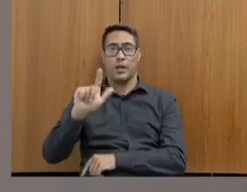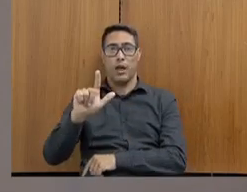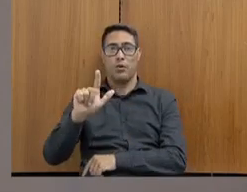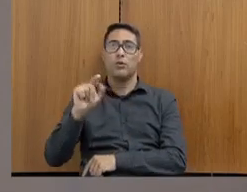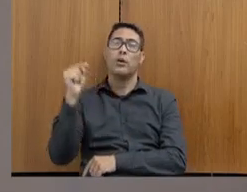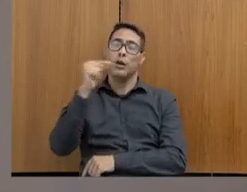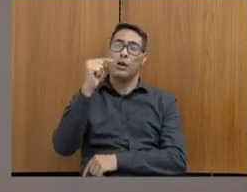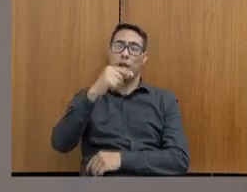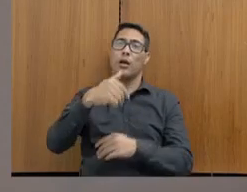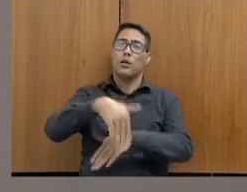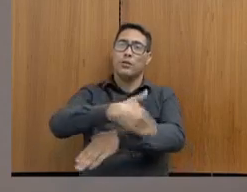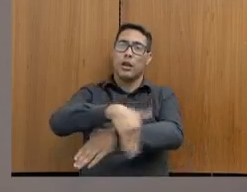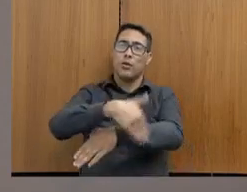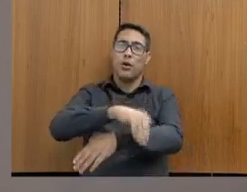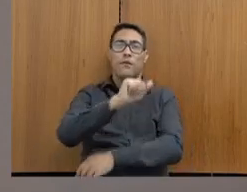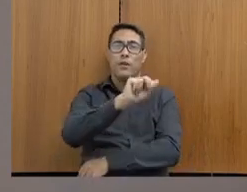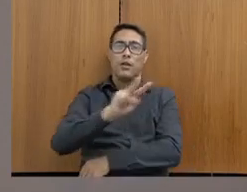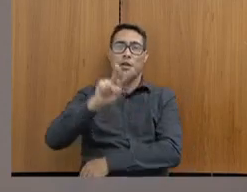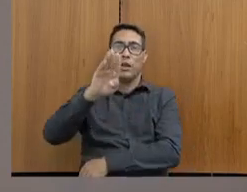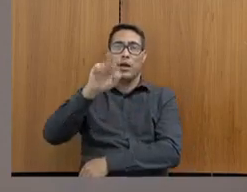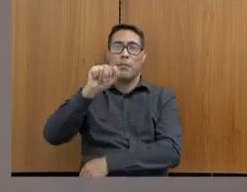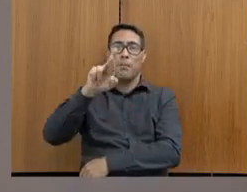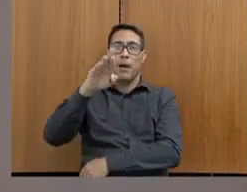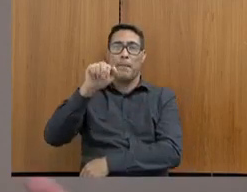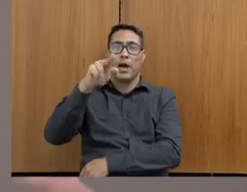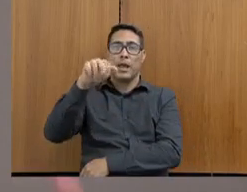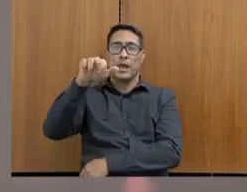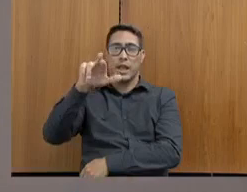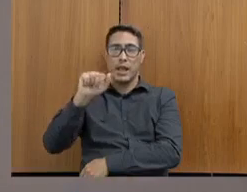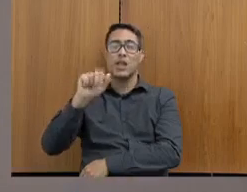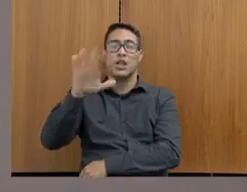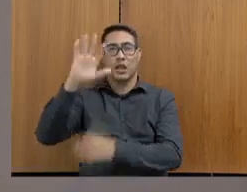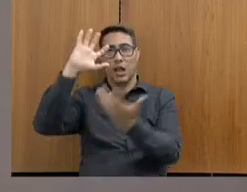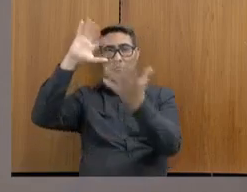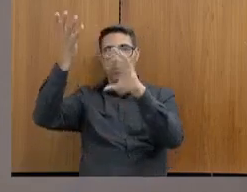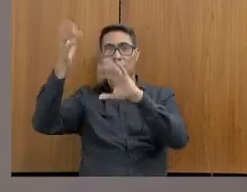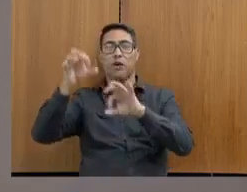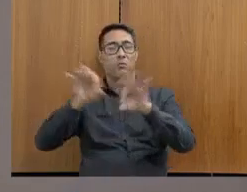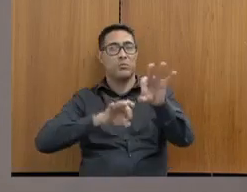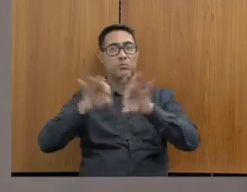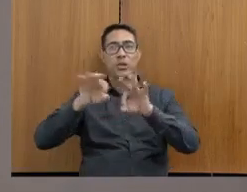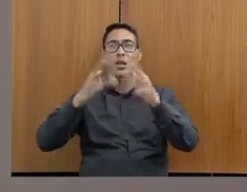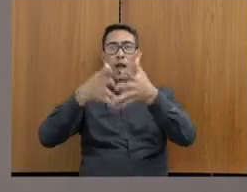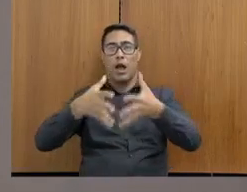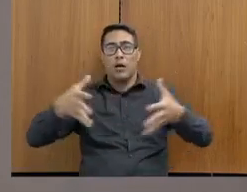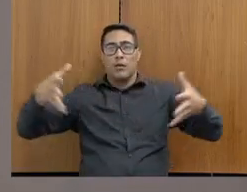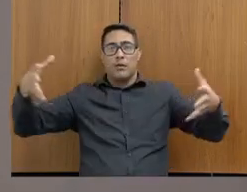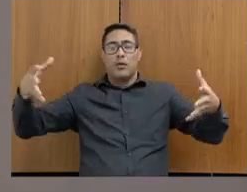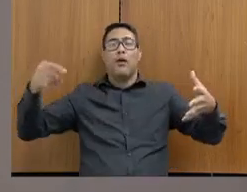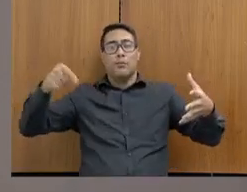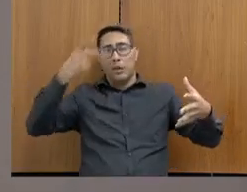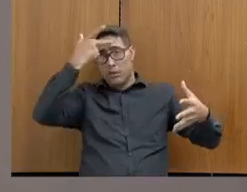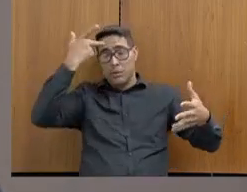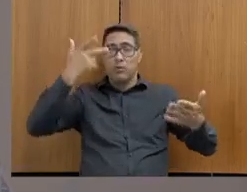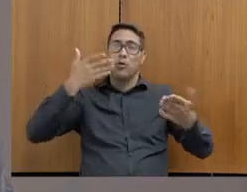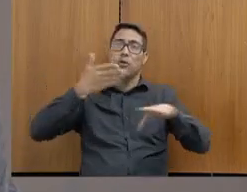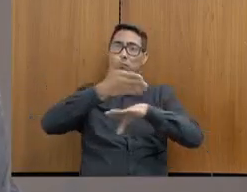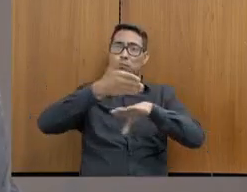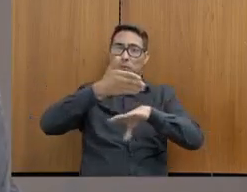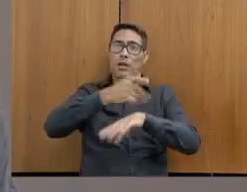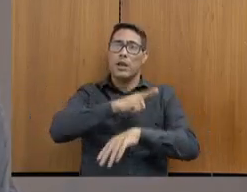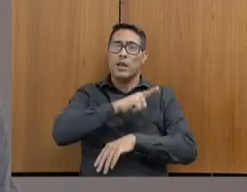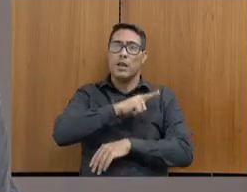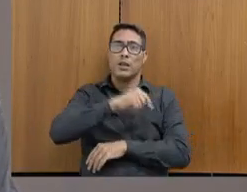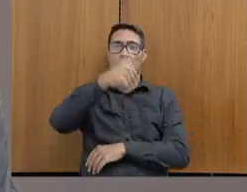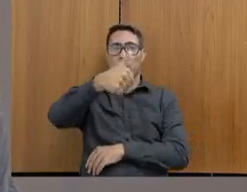Barbacena que nós estamos em fase final de reforma até para que haja uma ampliação do atendimento então é um prédio de 13